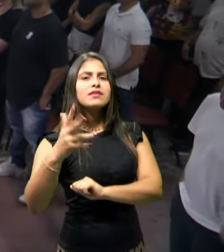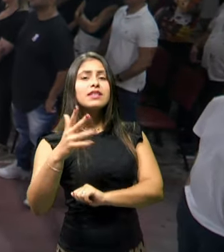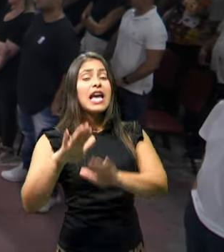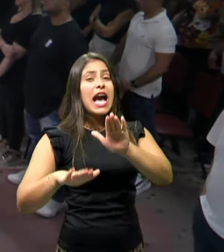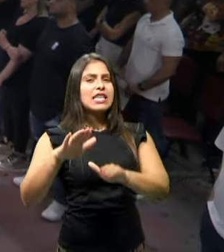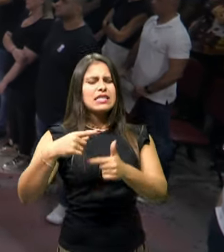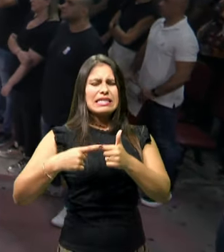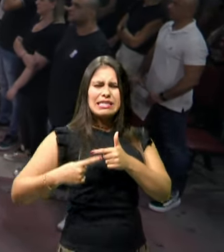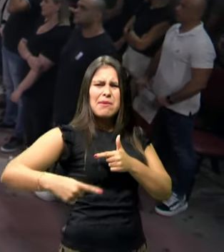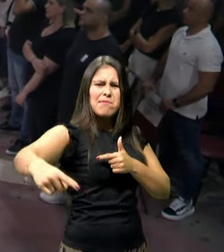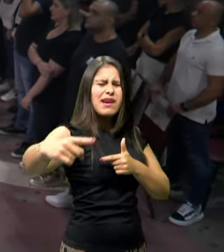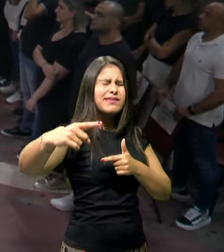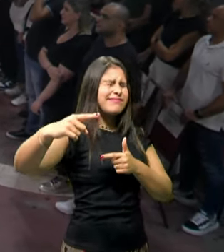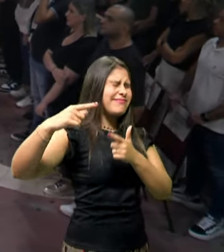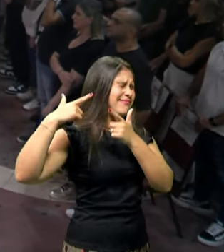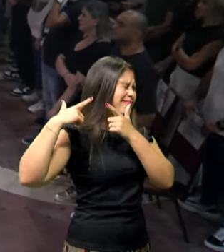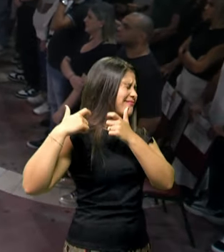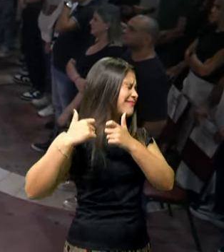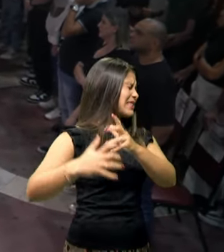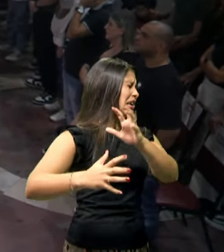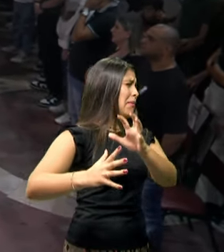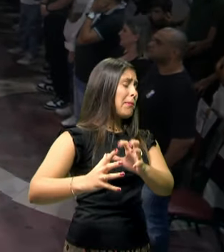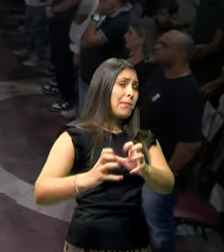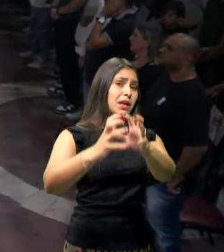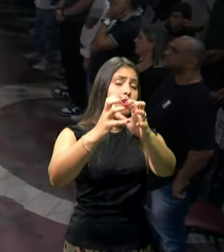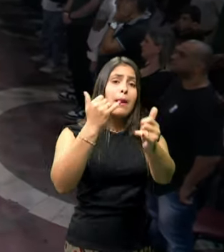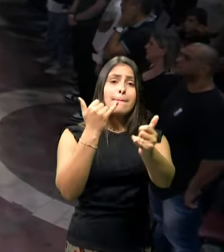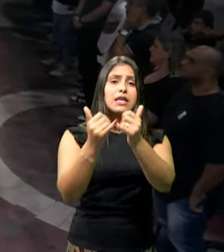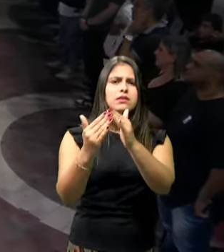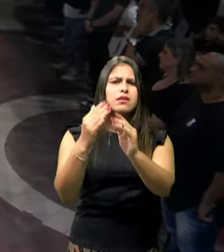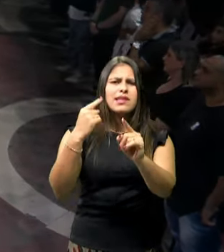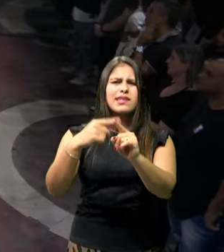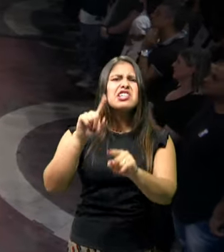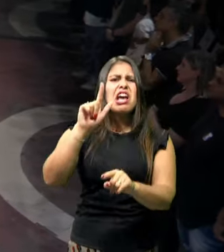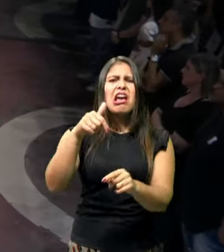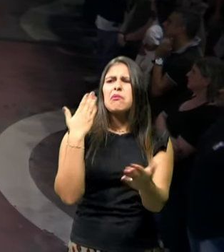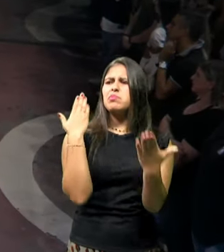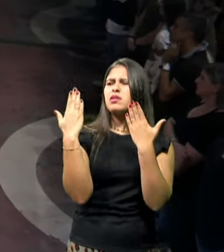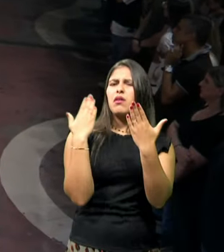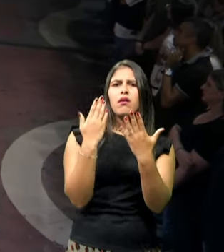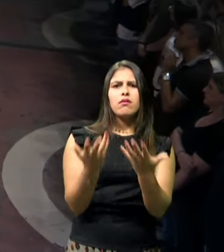a semana toda, vem para a igreja pensando que aqui é terapia.